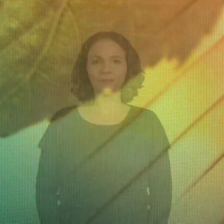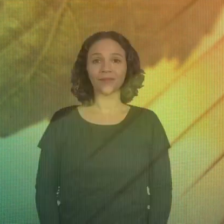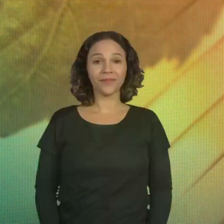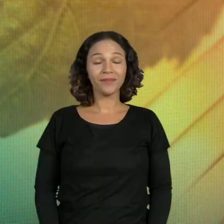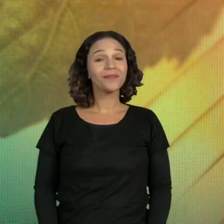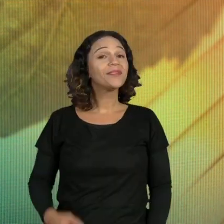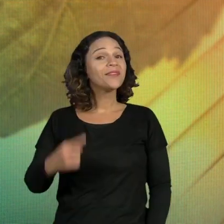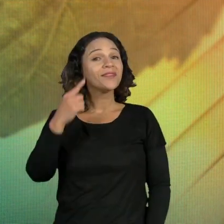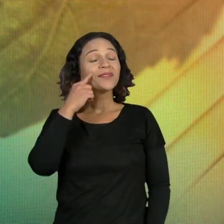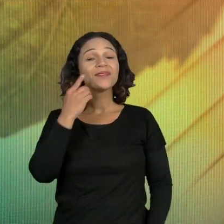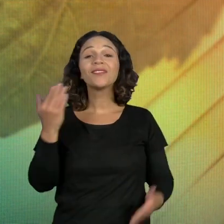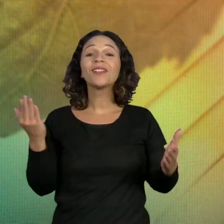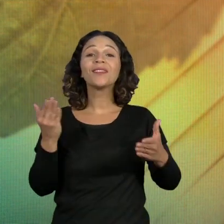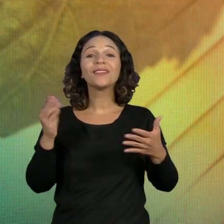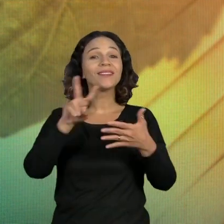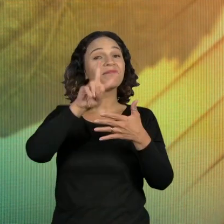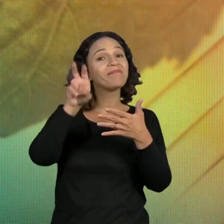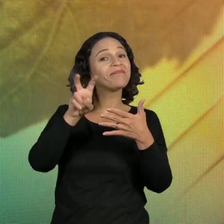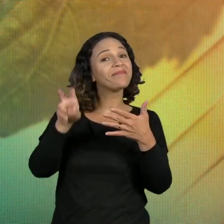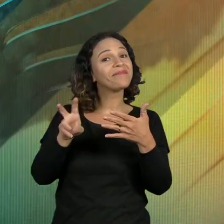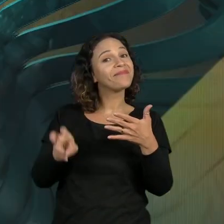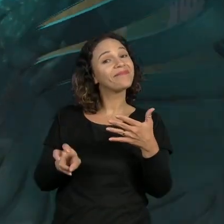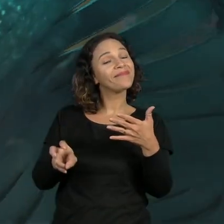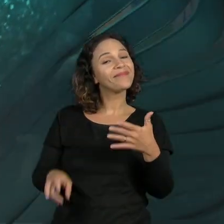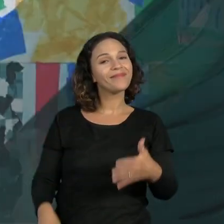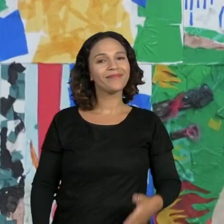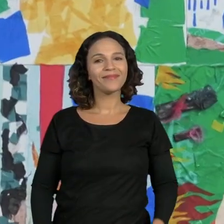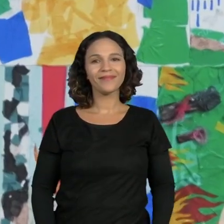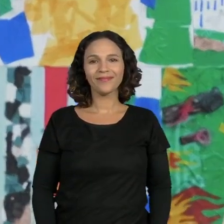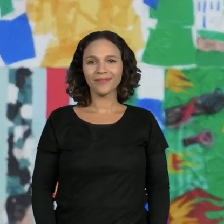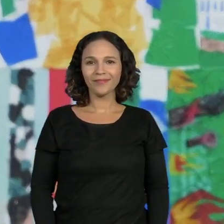Veja os detalhes do programa de hoje.